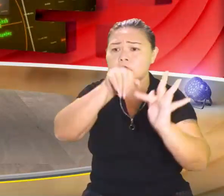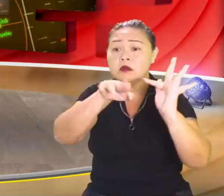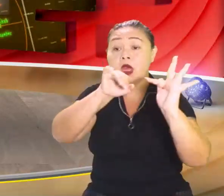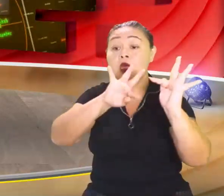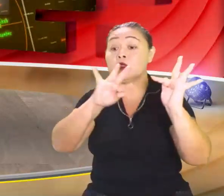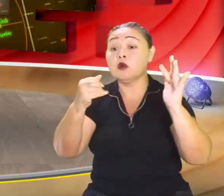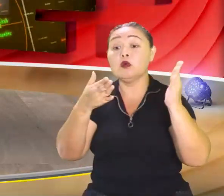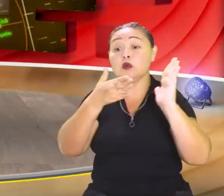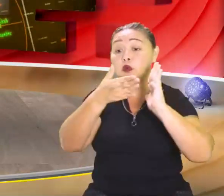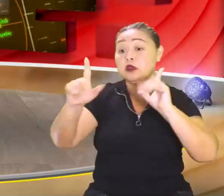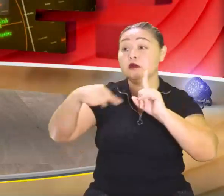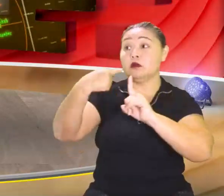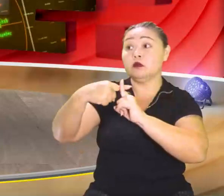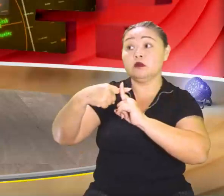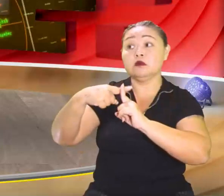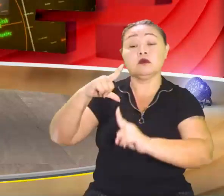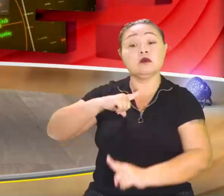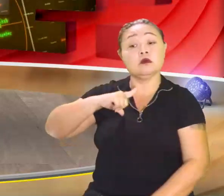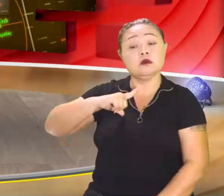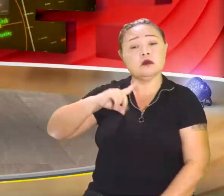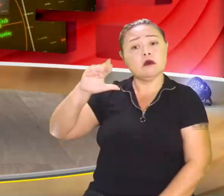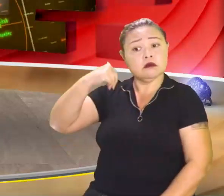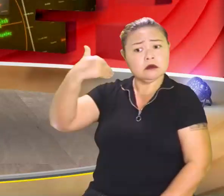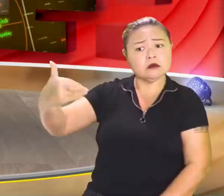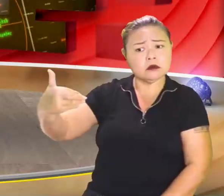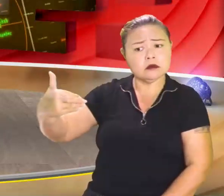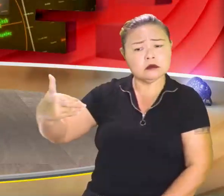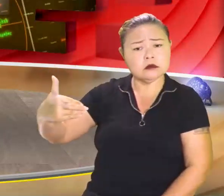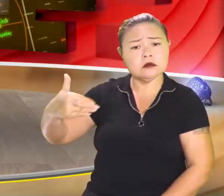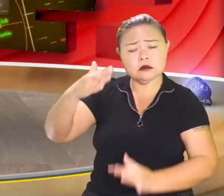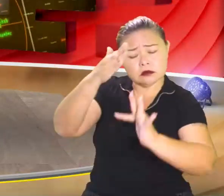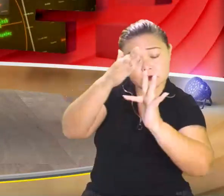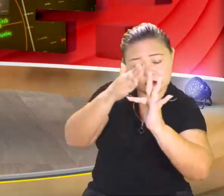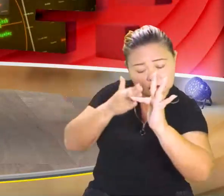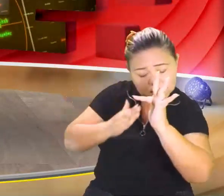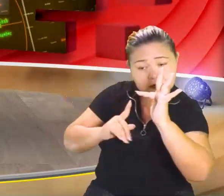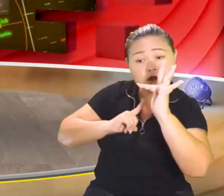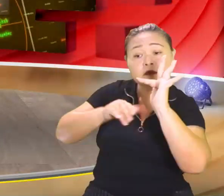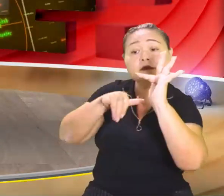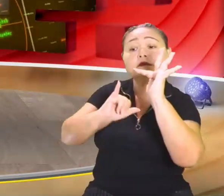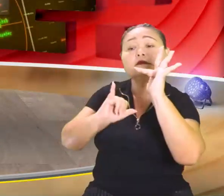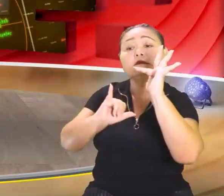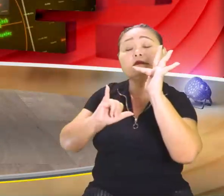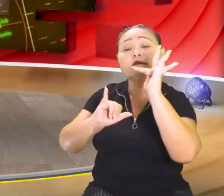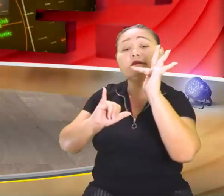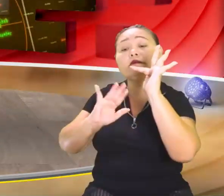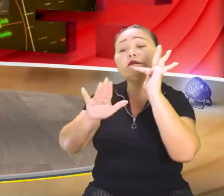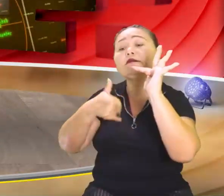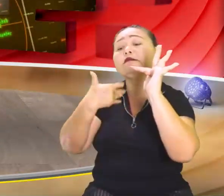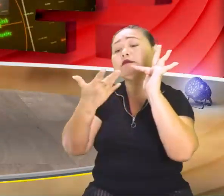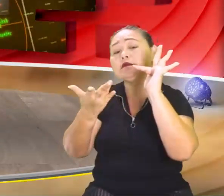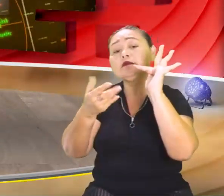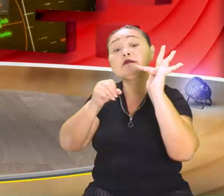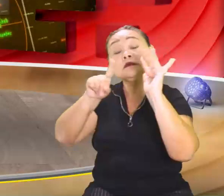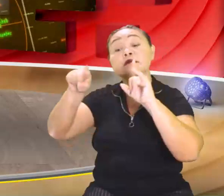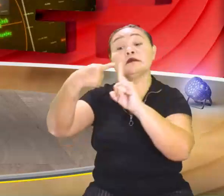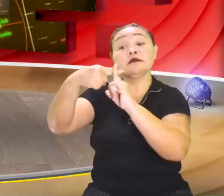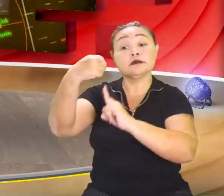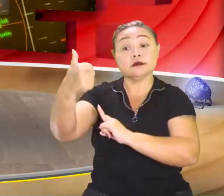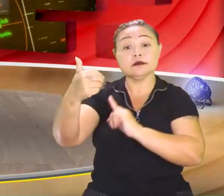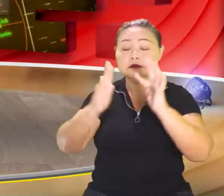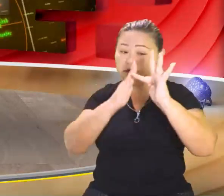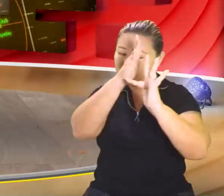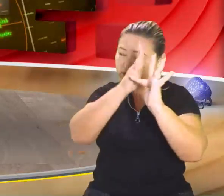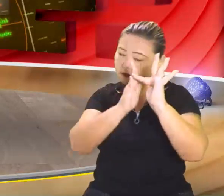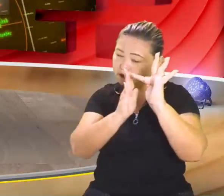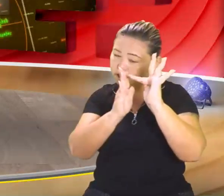toda positiva e tem o menos 1 lá fora, então desceu no eixo Y, menos 1, se fosse mais 1, ela